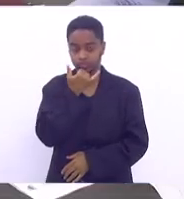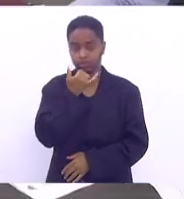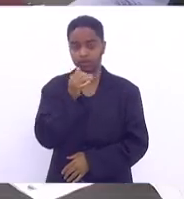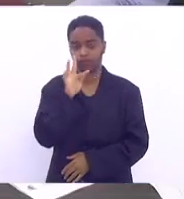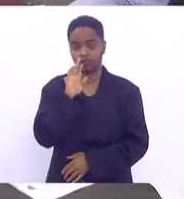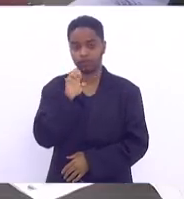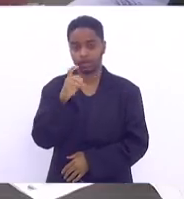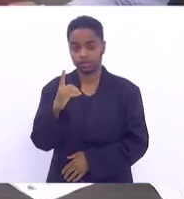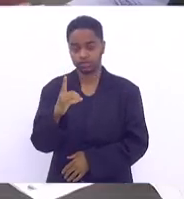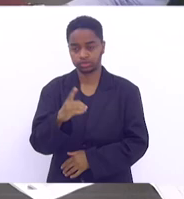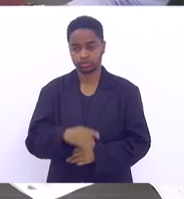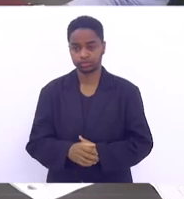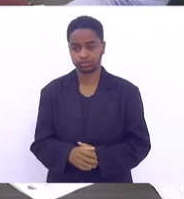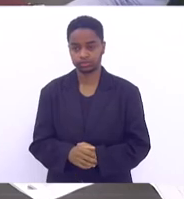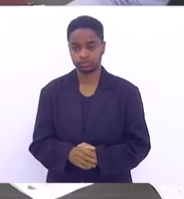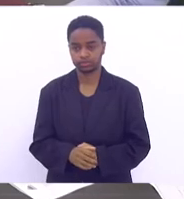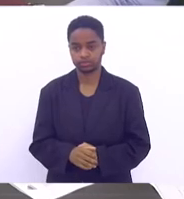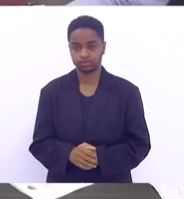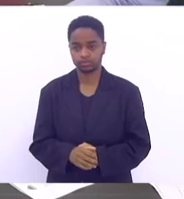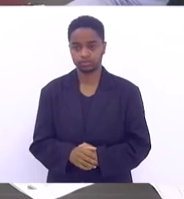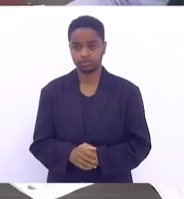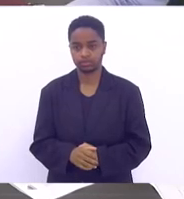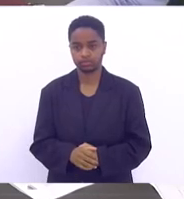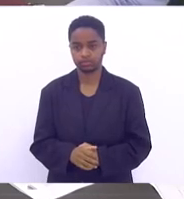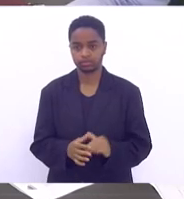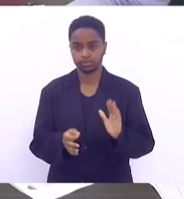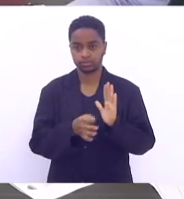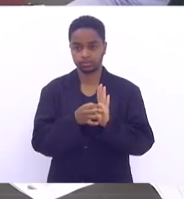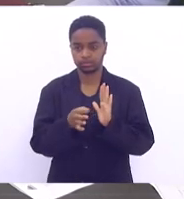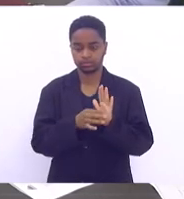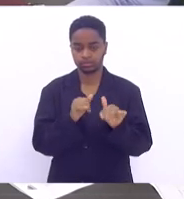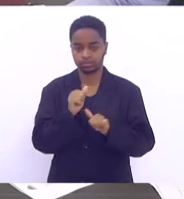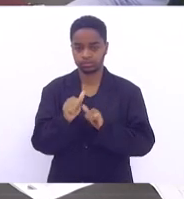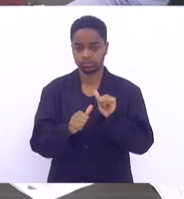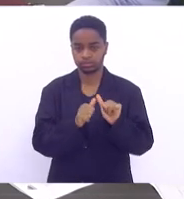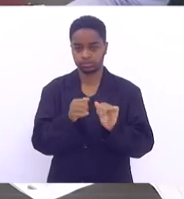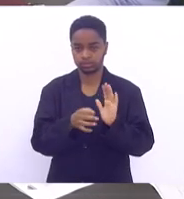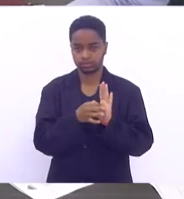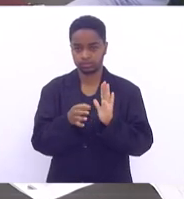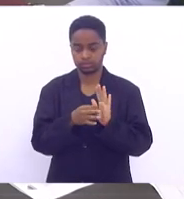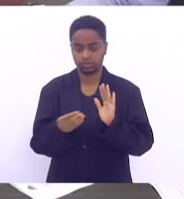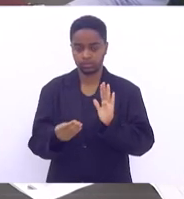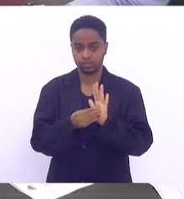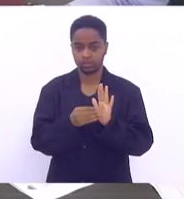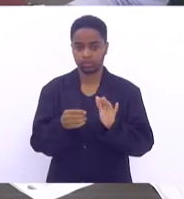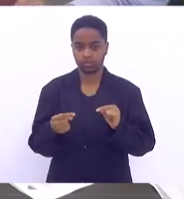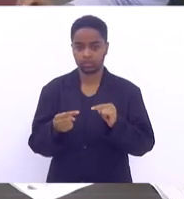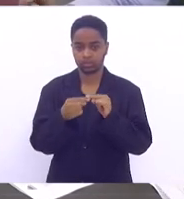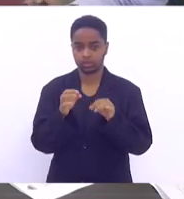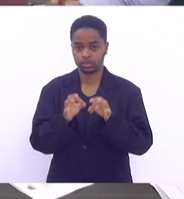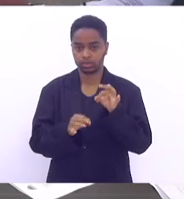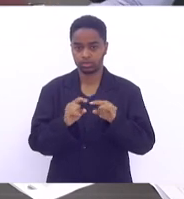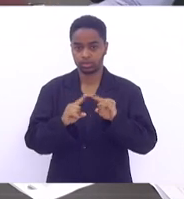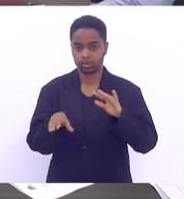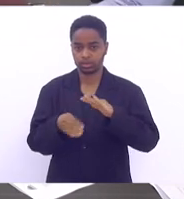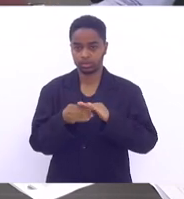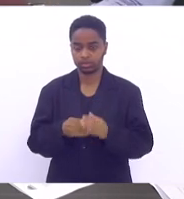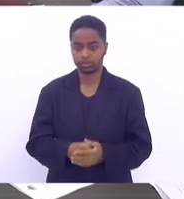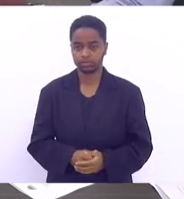Pacheco. Parecer, nós estamos alterando o parecer, presidente, para juridicidade com emendas.